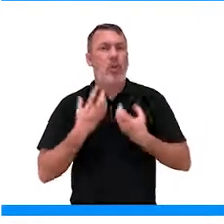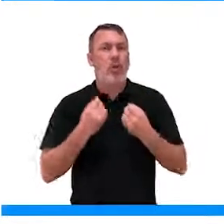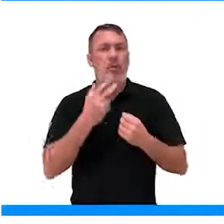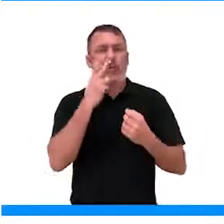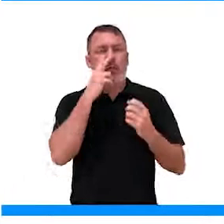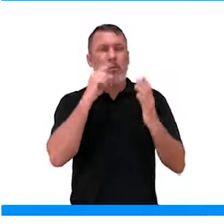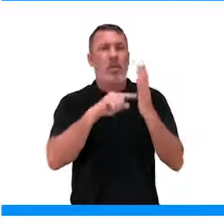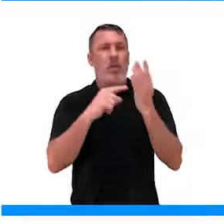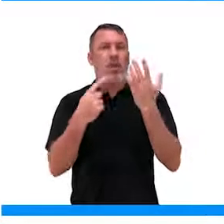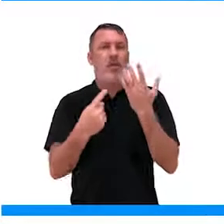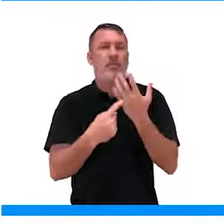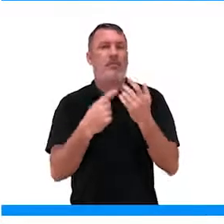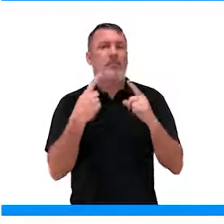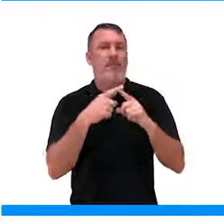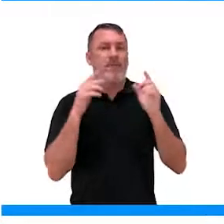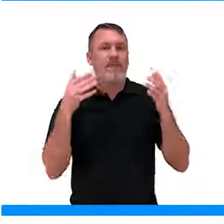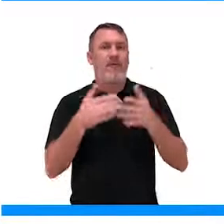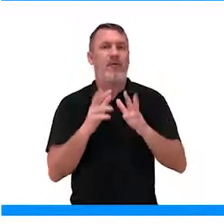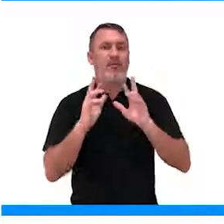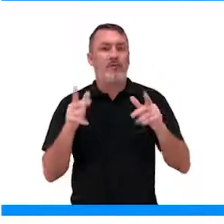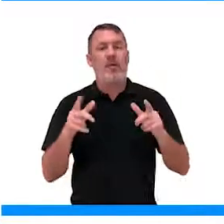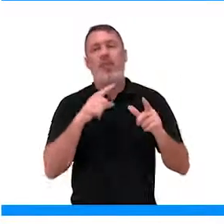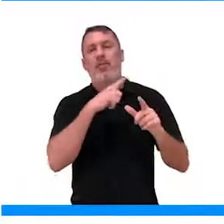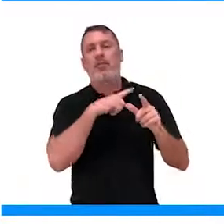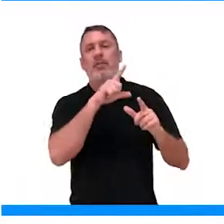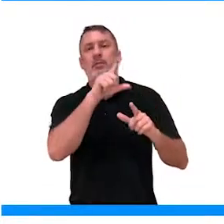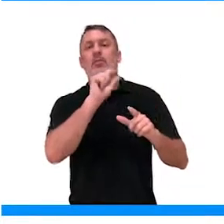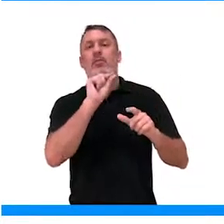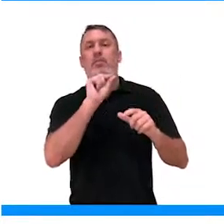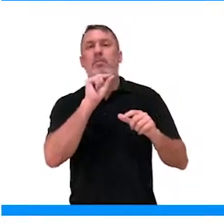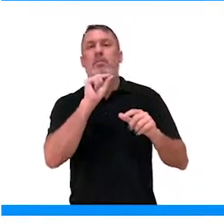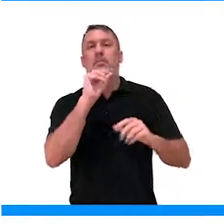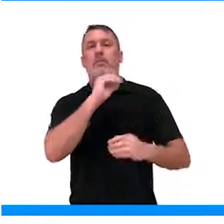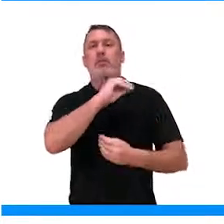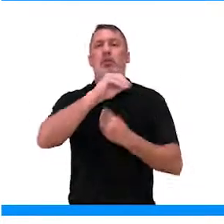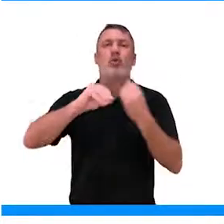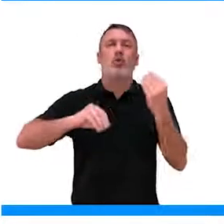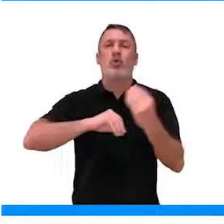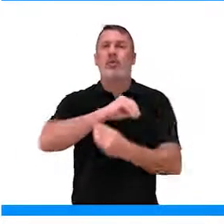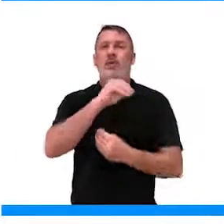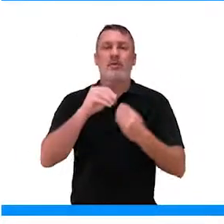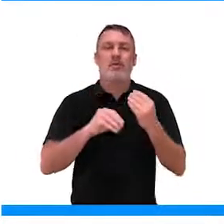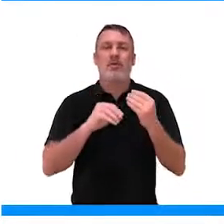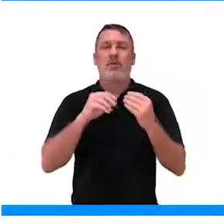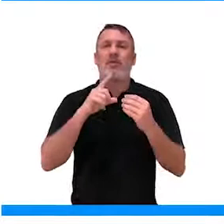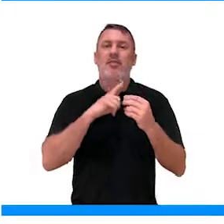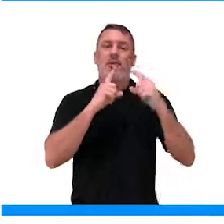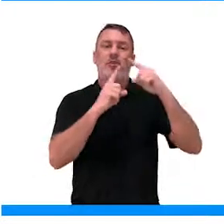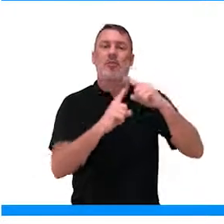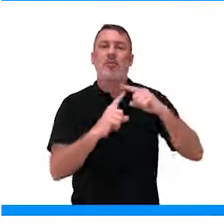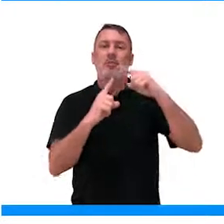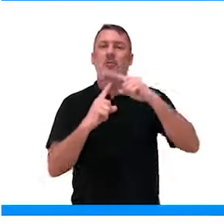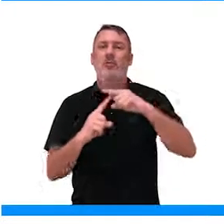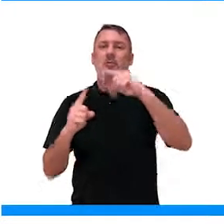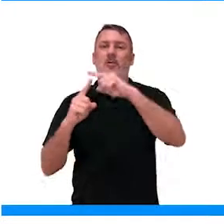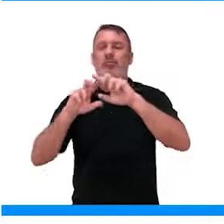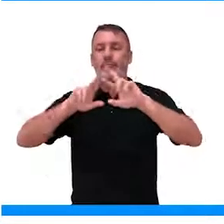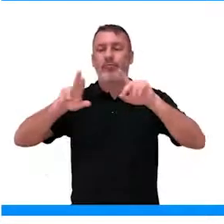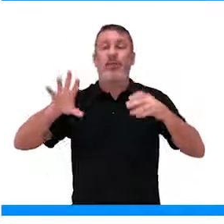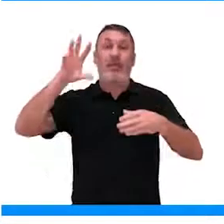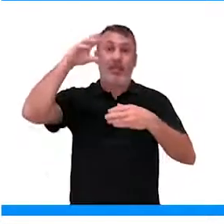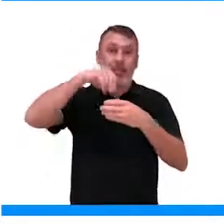metafórica, porque a abordagem é diferente. Por isso a gente tem aí o intergênero, duas linguagens aí